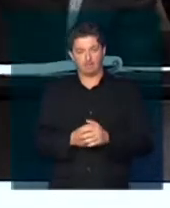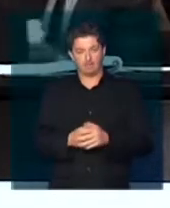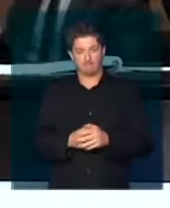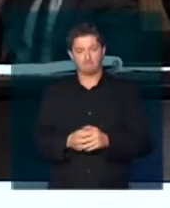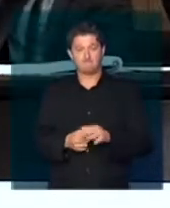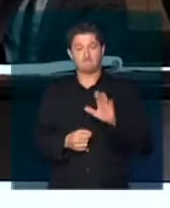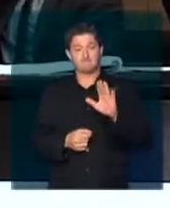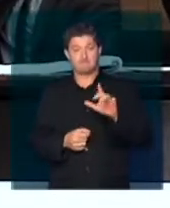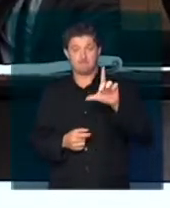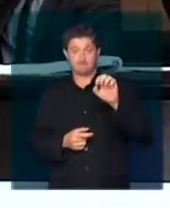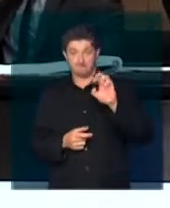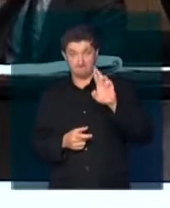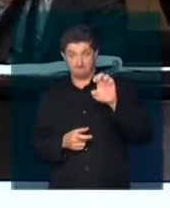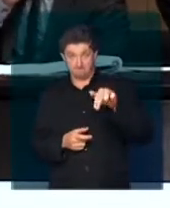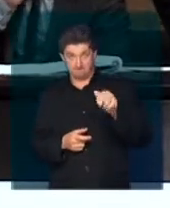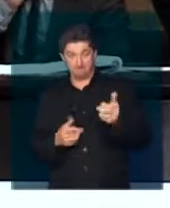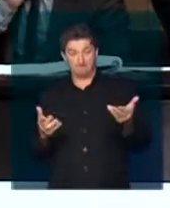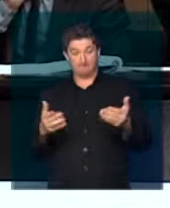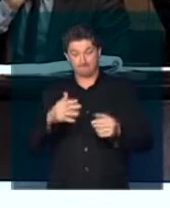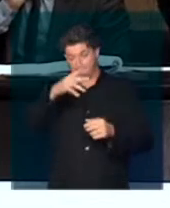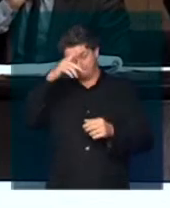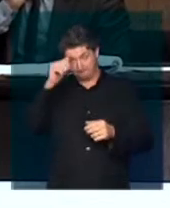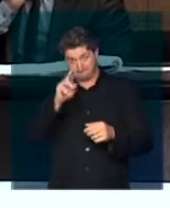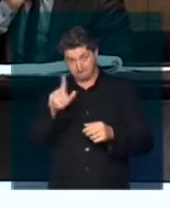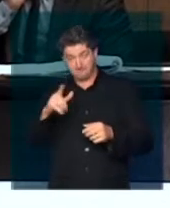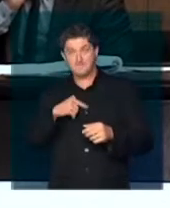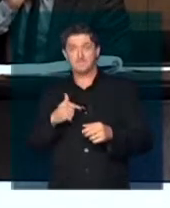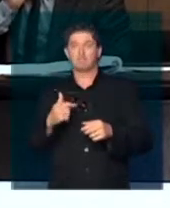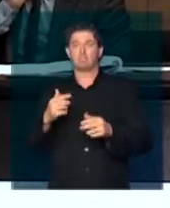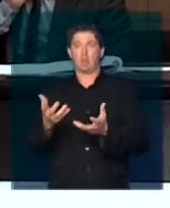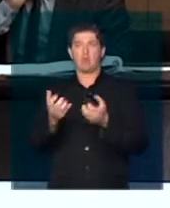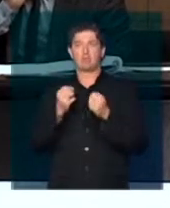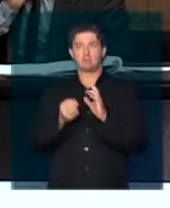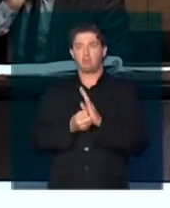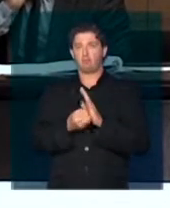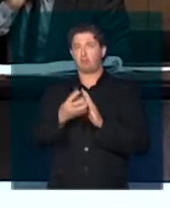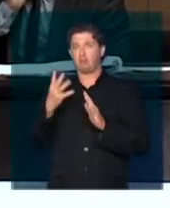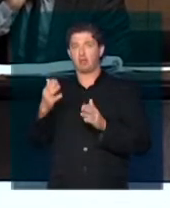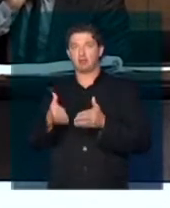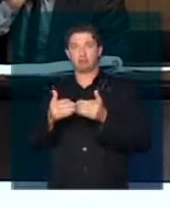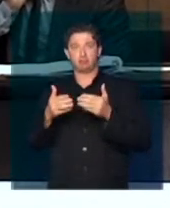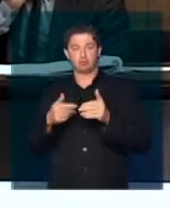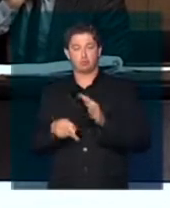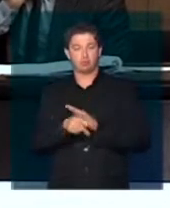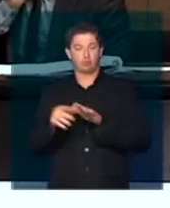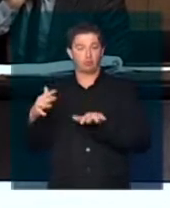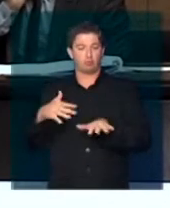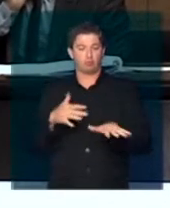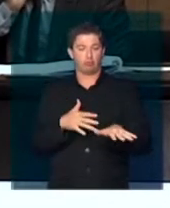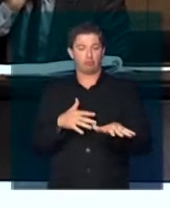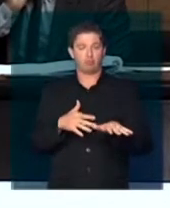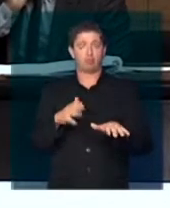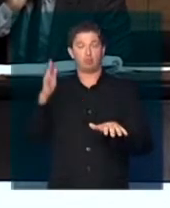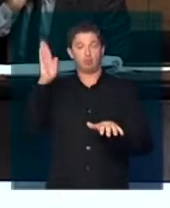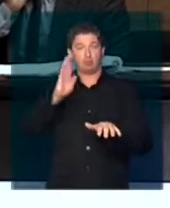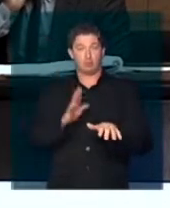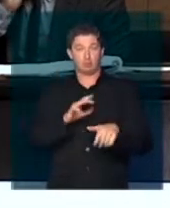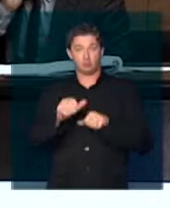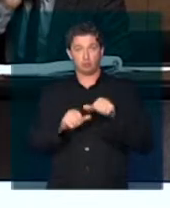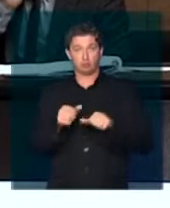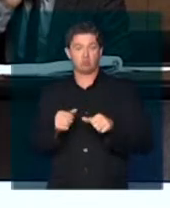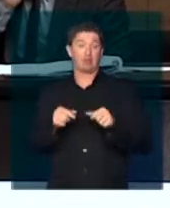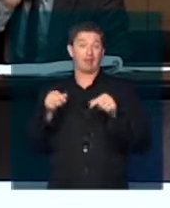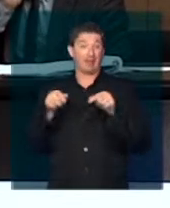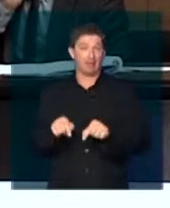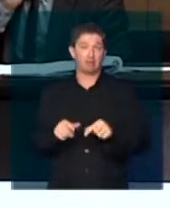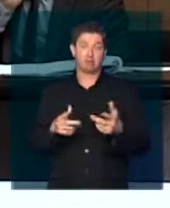Olha, Lorena, hoje mesmo, no Mato Grosso do Sul, eu recebi uma série de reivindicações do Movimento Muda Brasil lá. E certamente